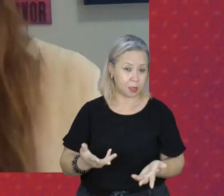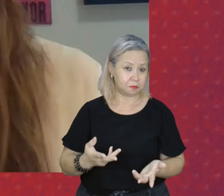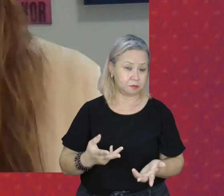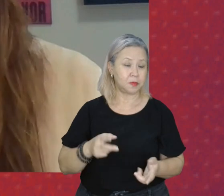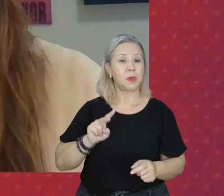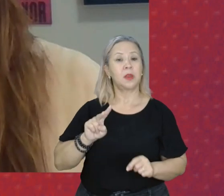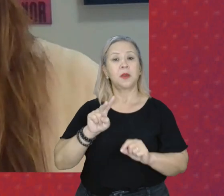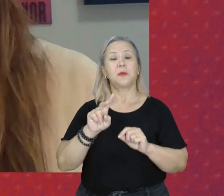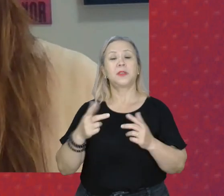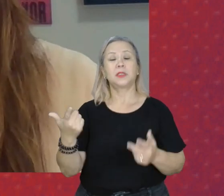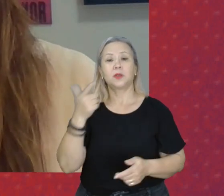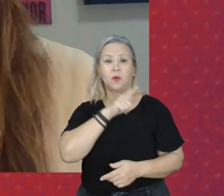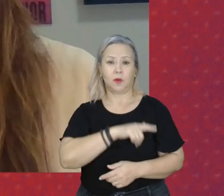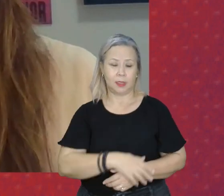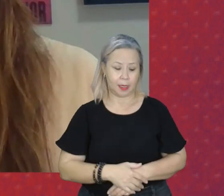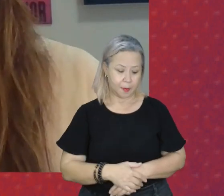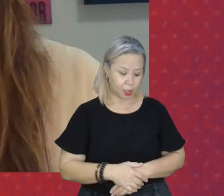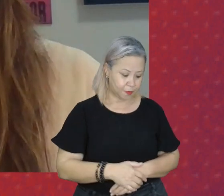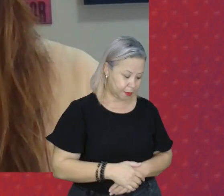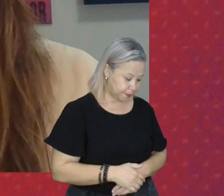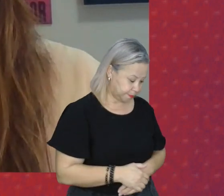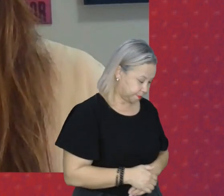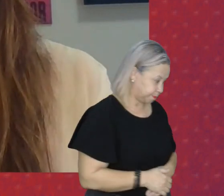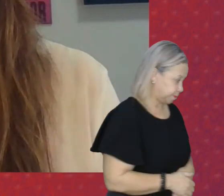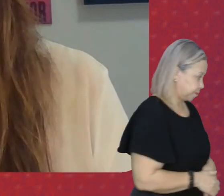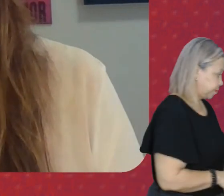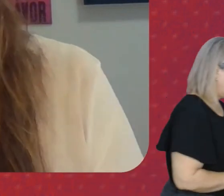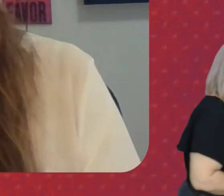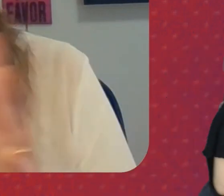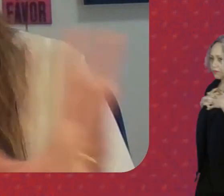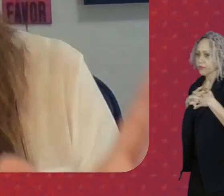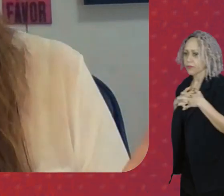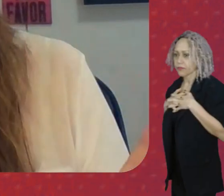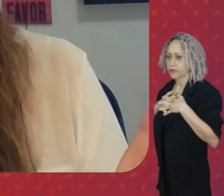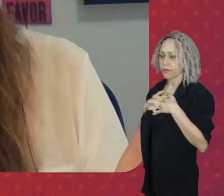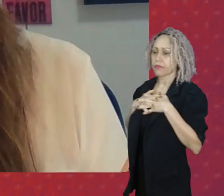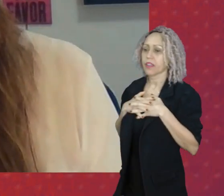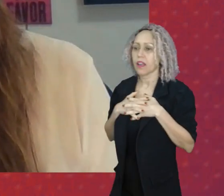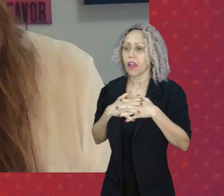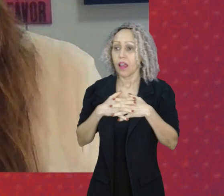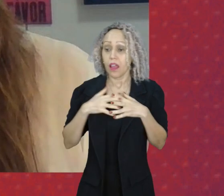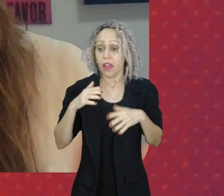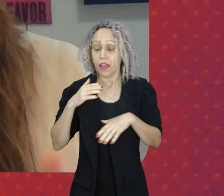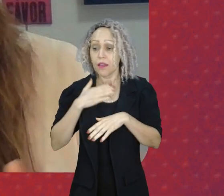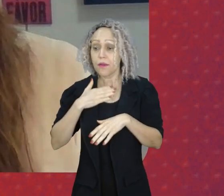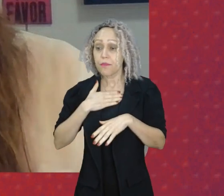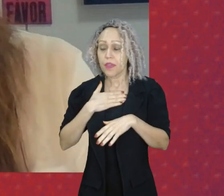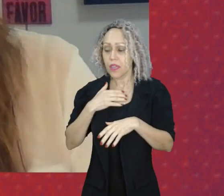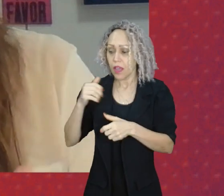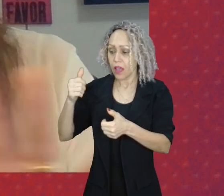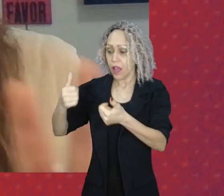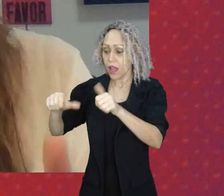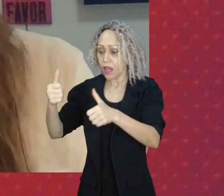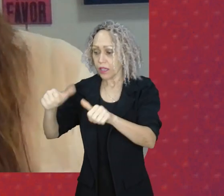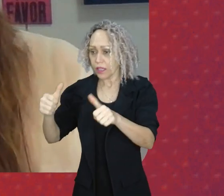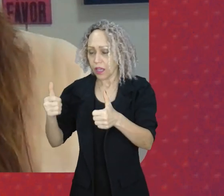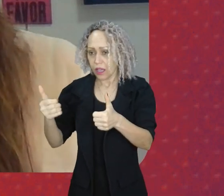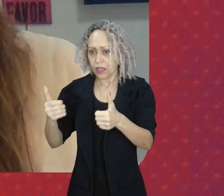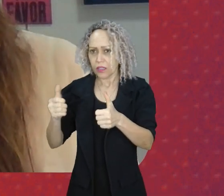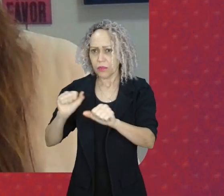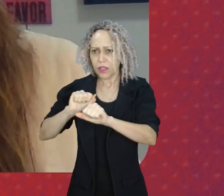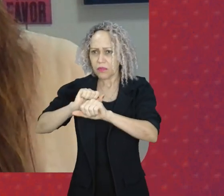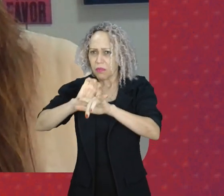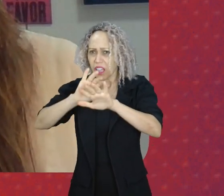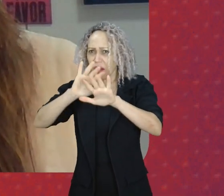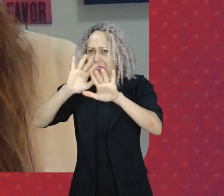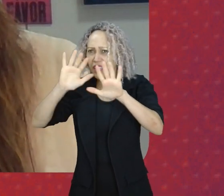gente dá uma chacoalhada, né? Então é isso, gente. Essa é a minha análise inicial, trazendo aqui para vocês um panorama geral